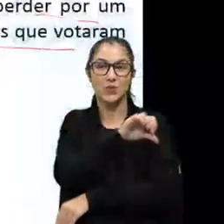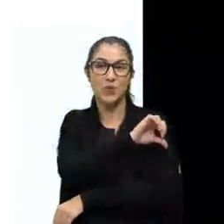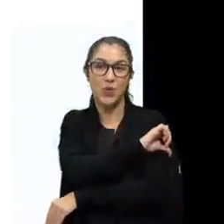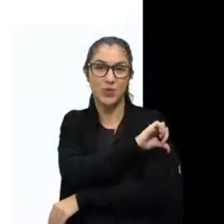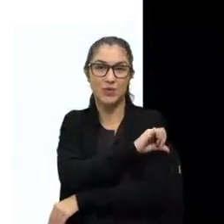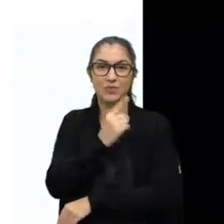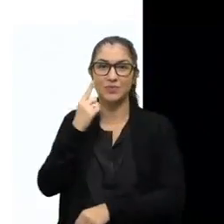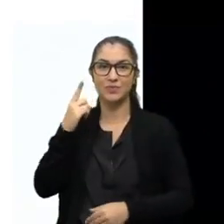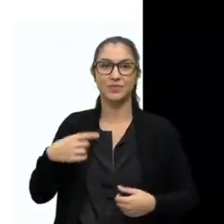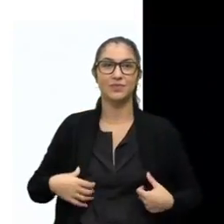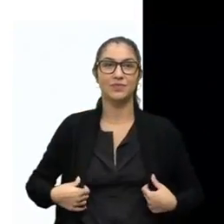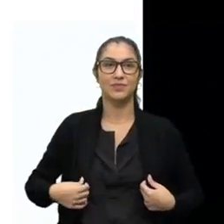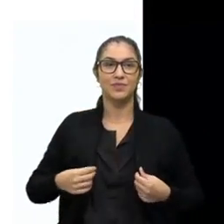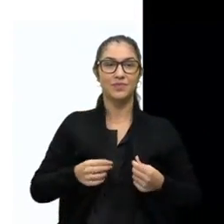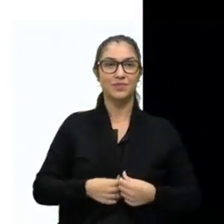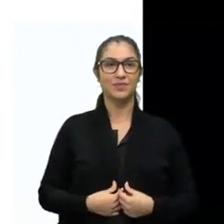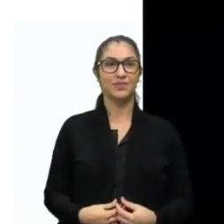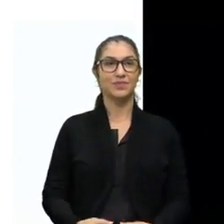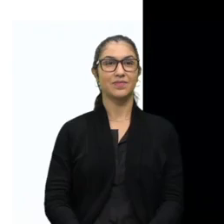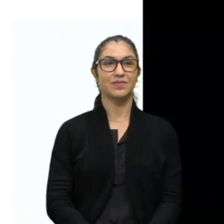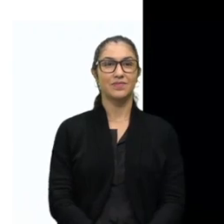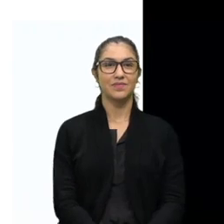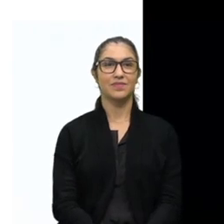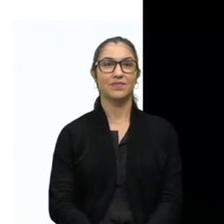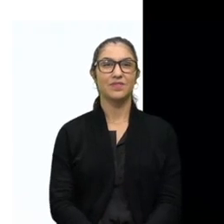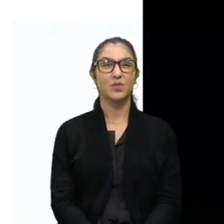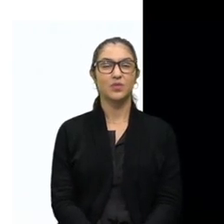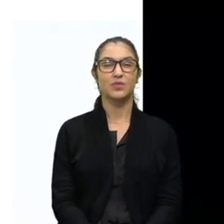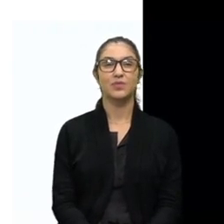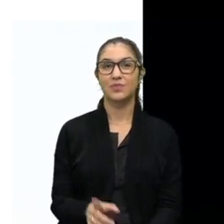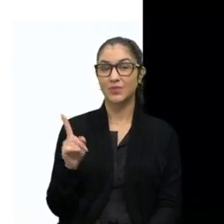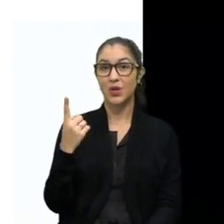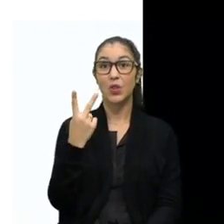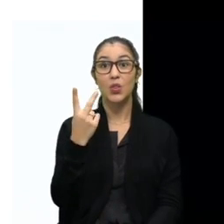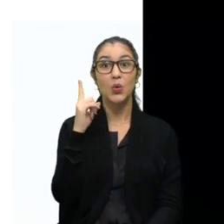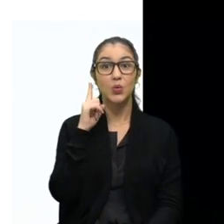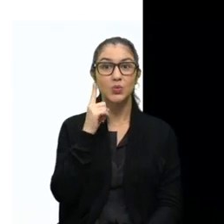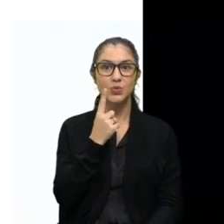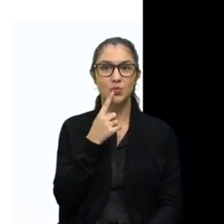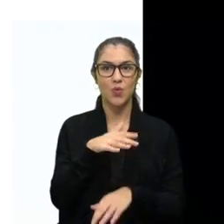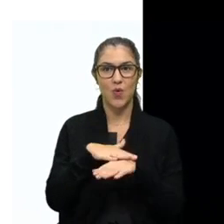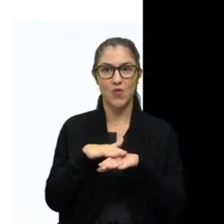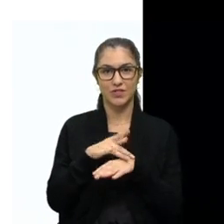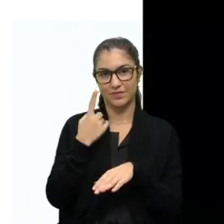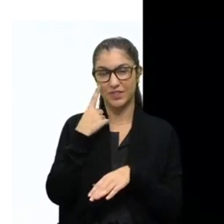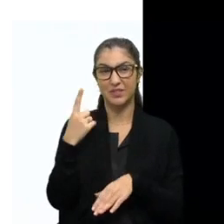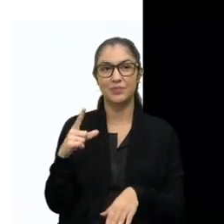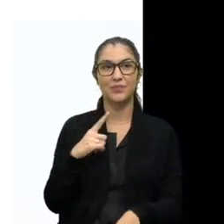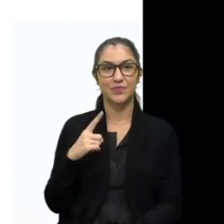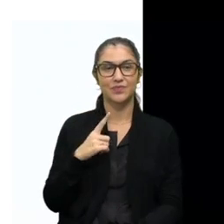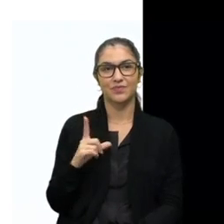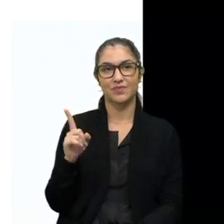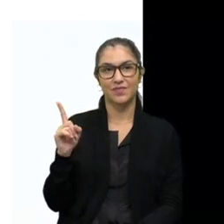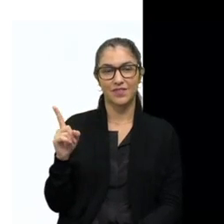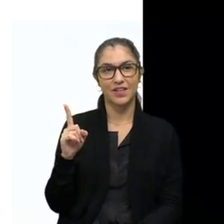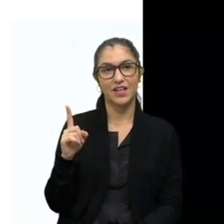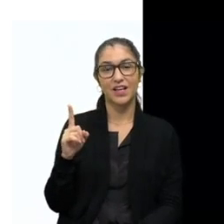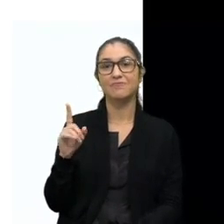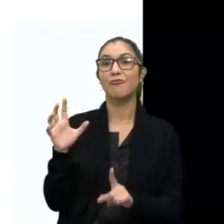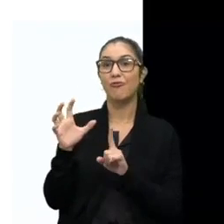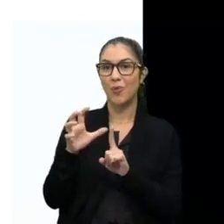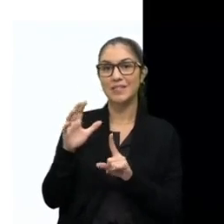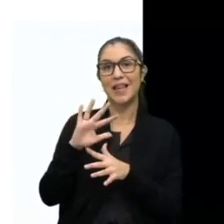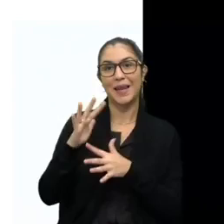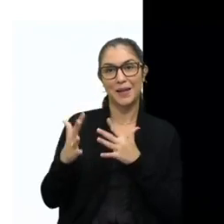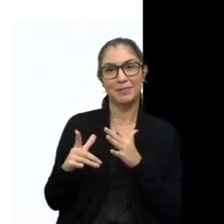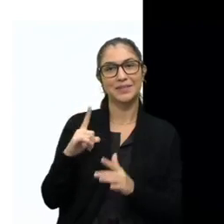mandaram. Então, na primeira imagem, nós temos ali 2 surdos conversando, tá? Então, percebam que tem influência da